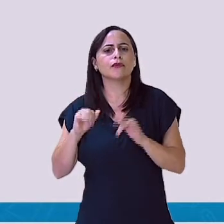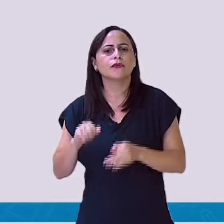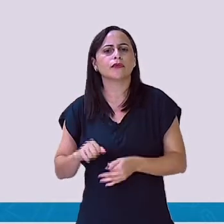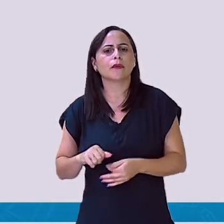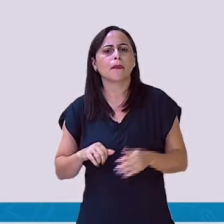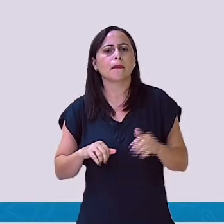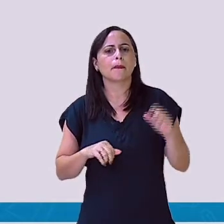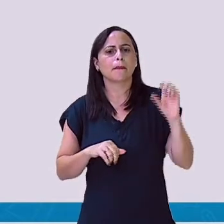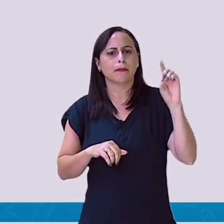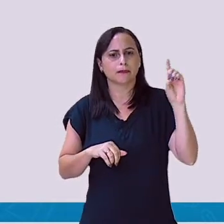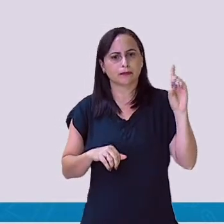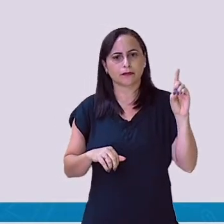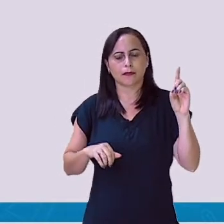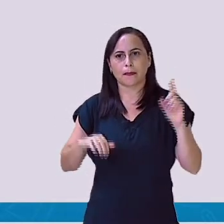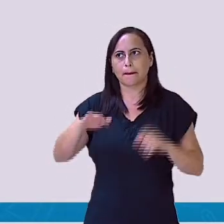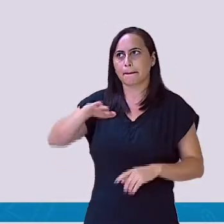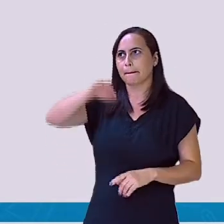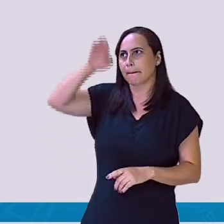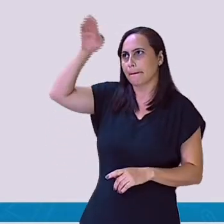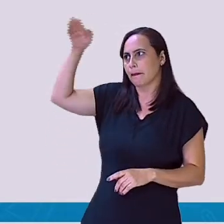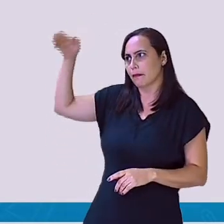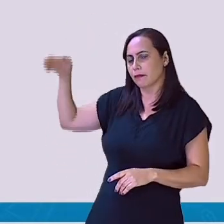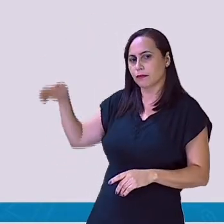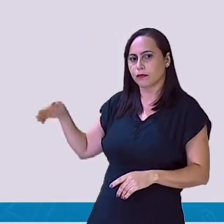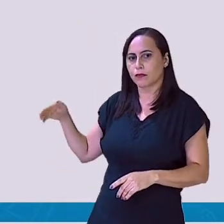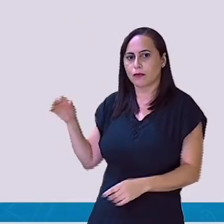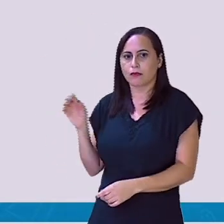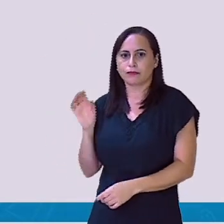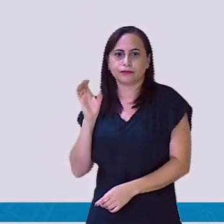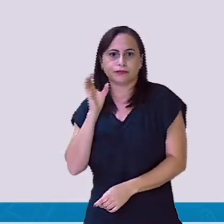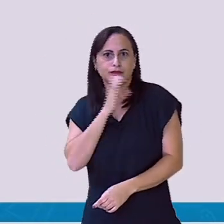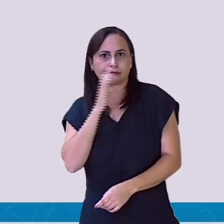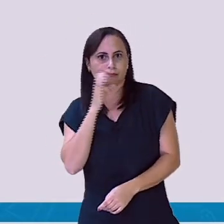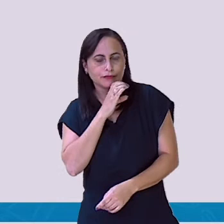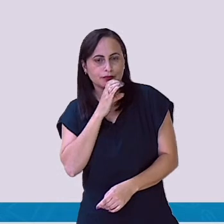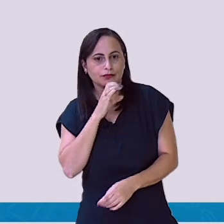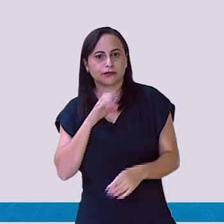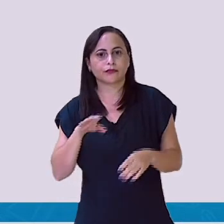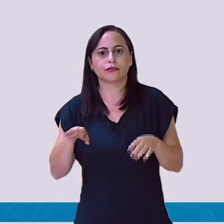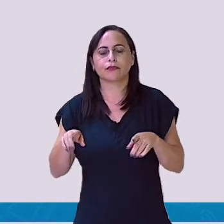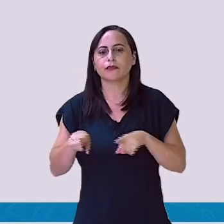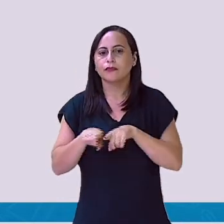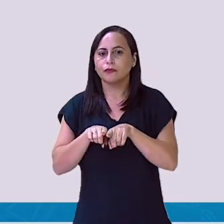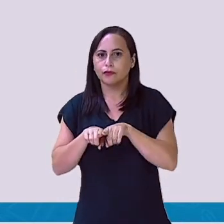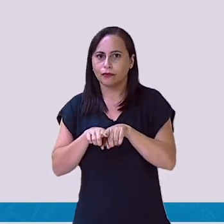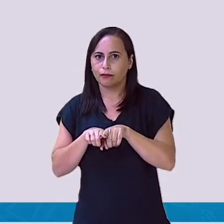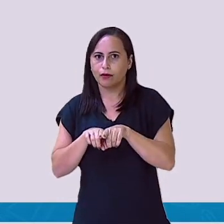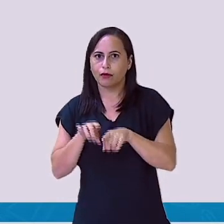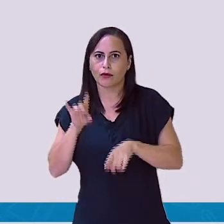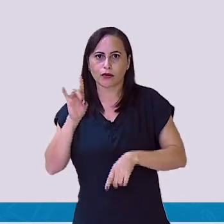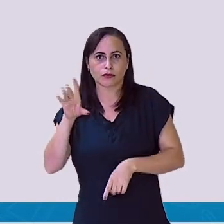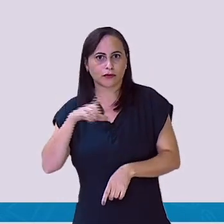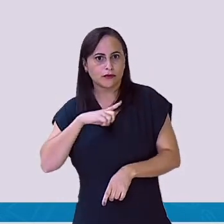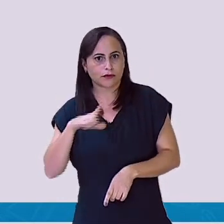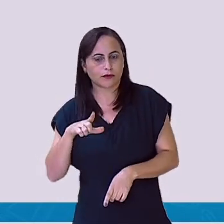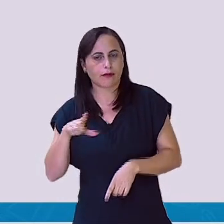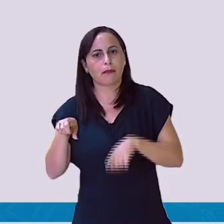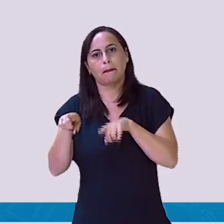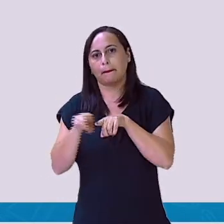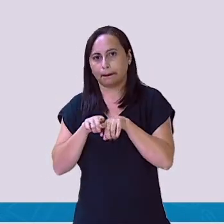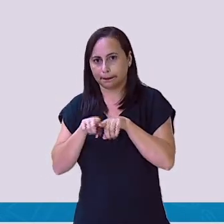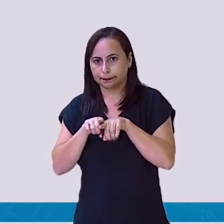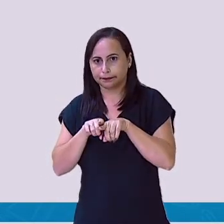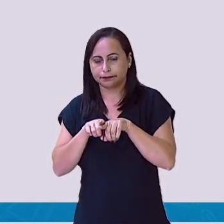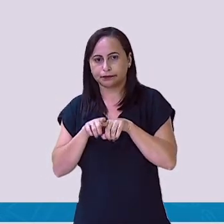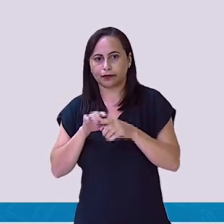morro, rápido e irmão. Nós temos encontro vocálico apenas na palavra irmão.